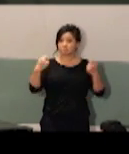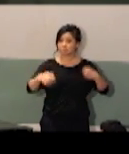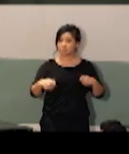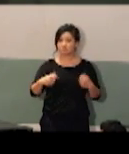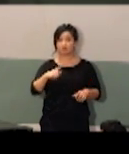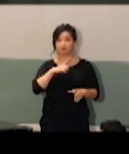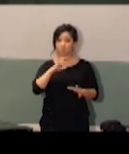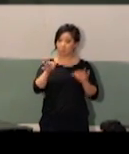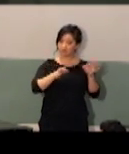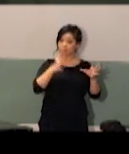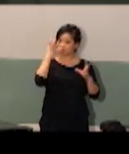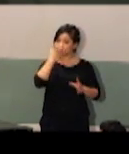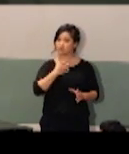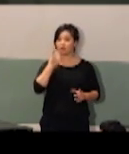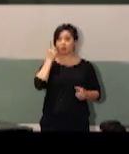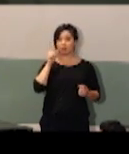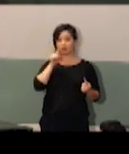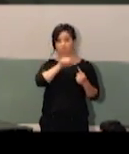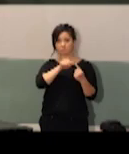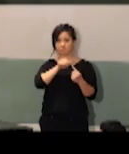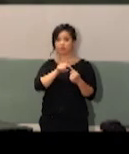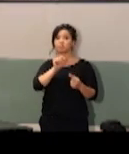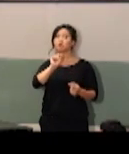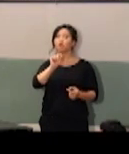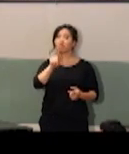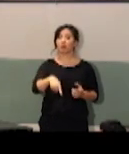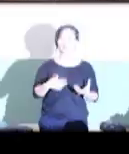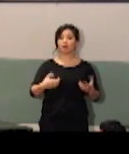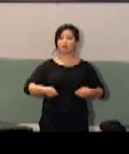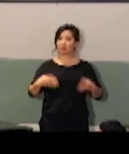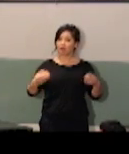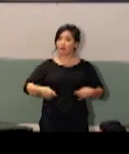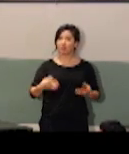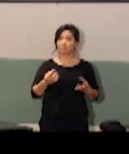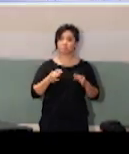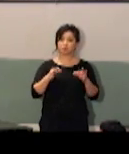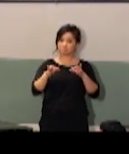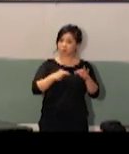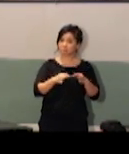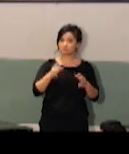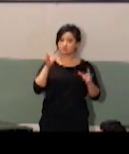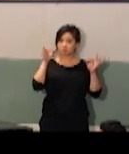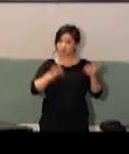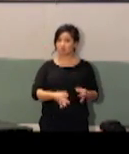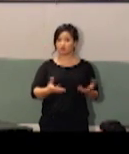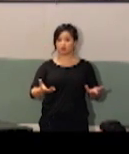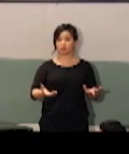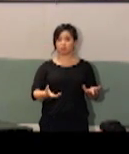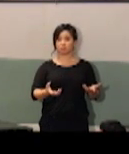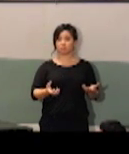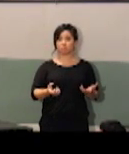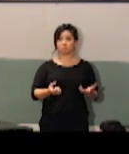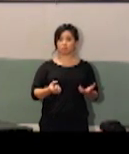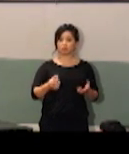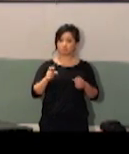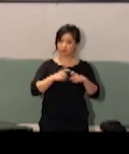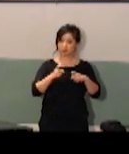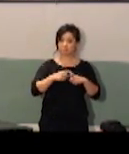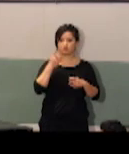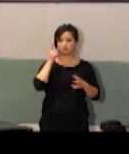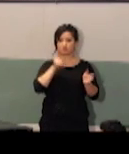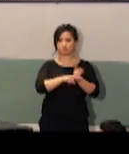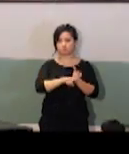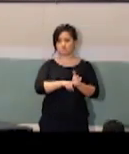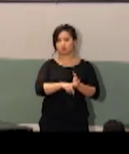plano sério de metas, quanto é de cirurgia que aquele hospital faz, quantos é o médico de consulta. E aí